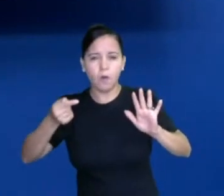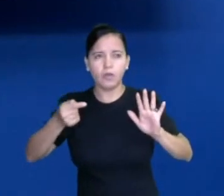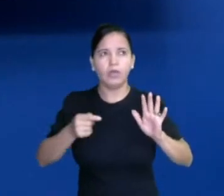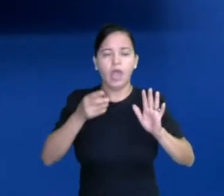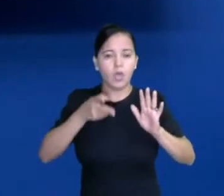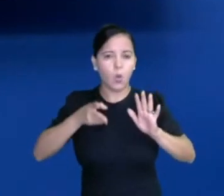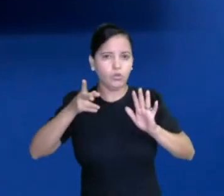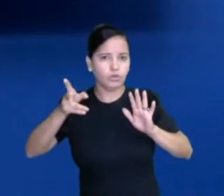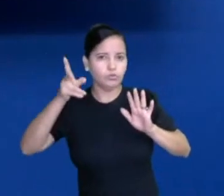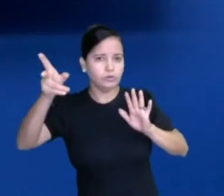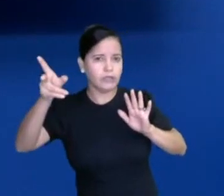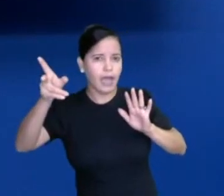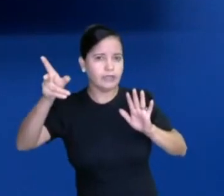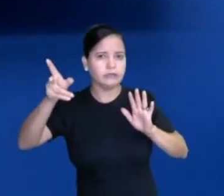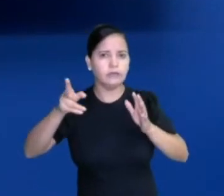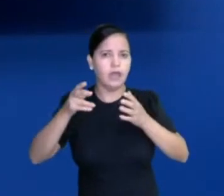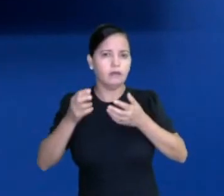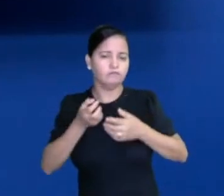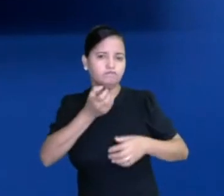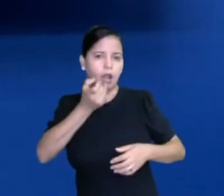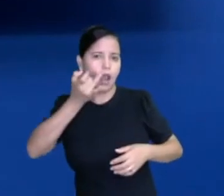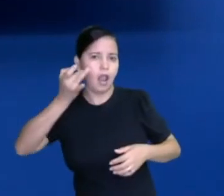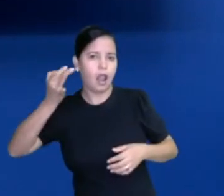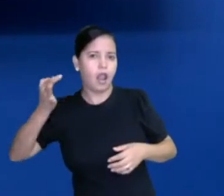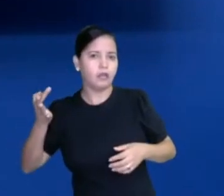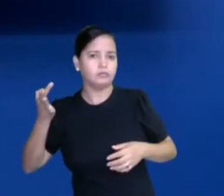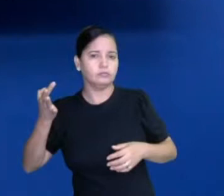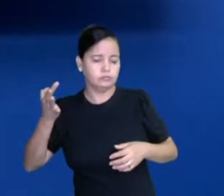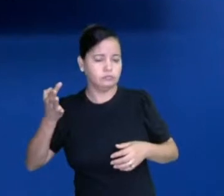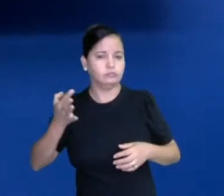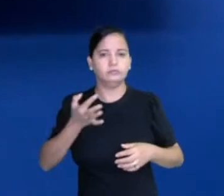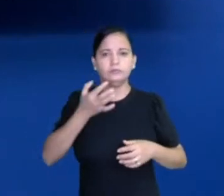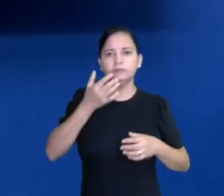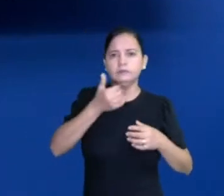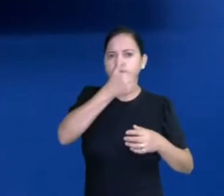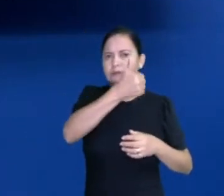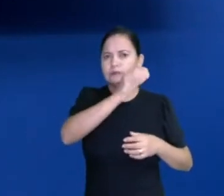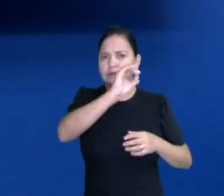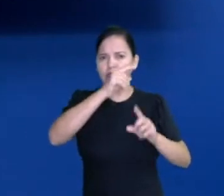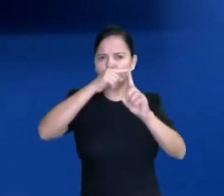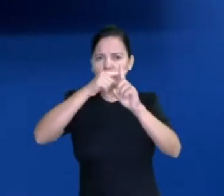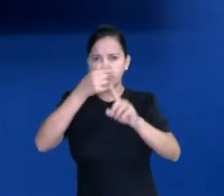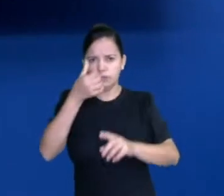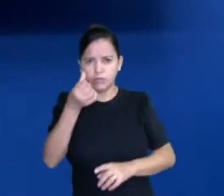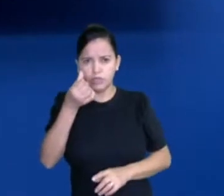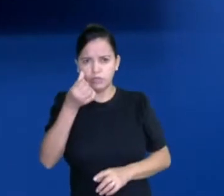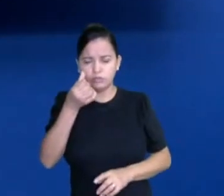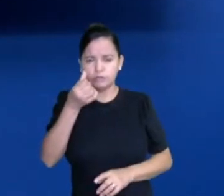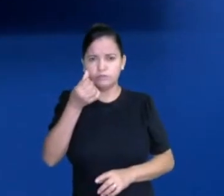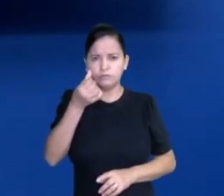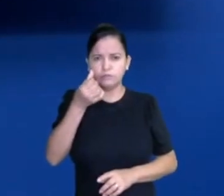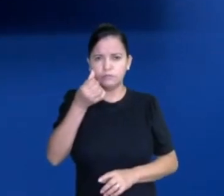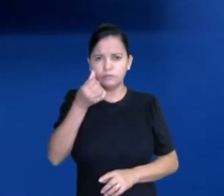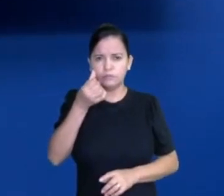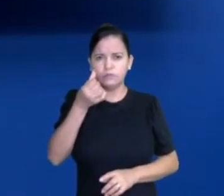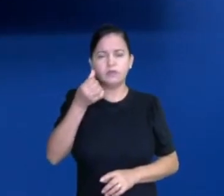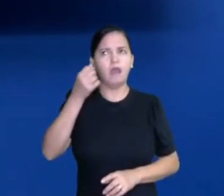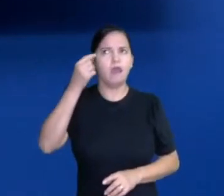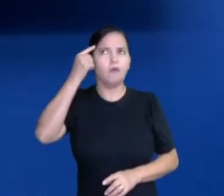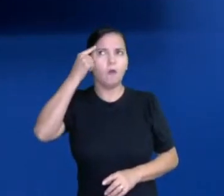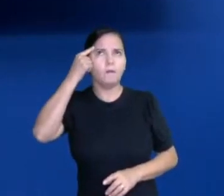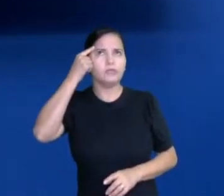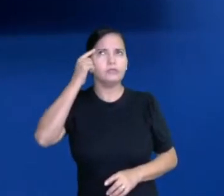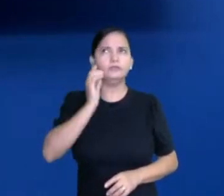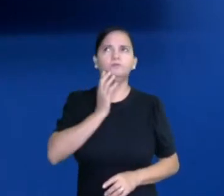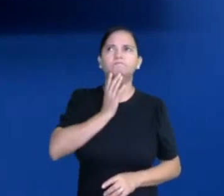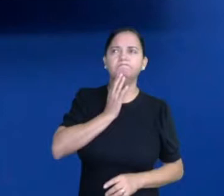dar continuidade à contagem com o outro valor. 10 mais 6. Então, 10 mais 6 eu vou